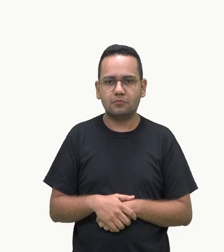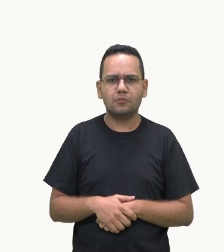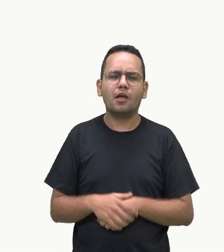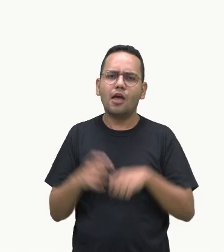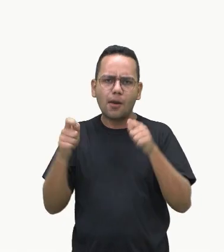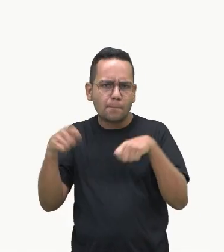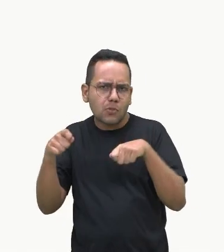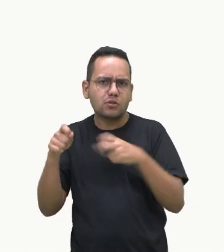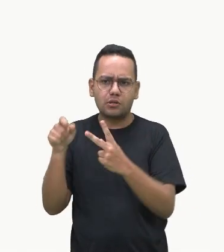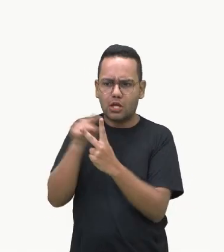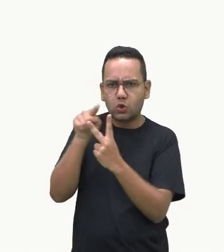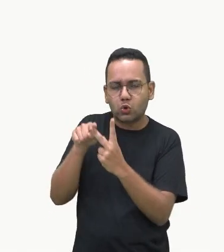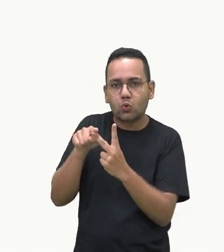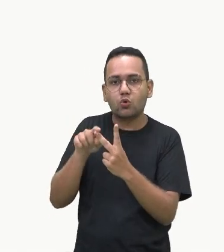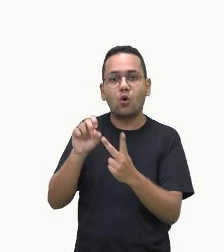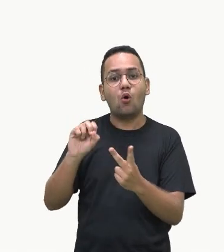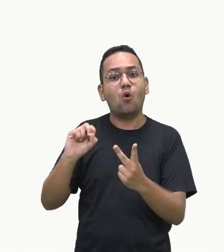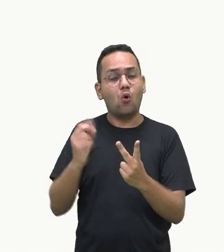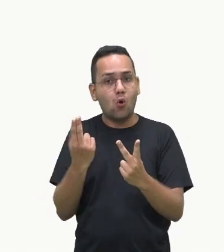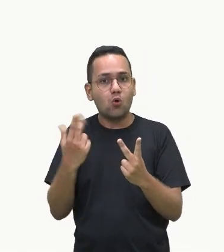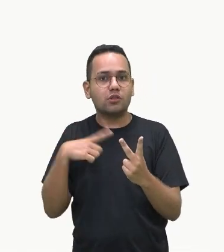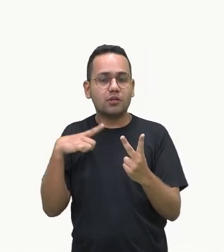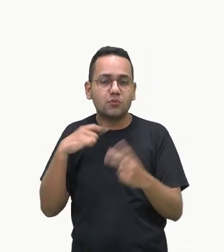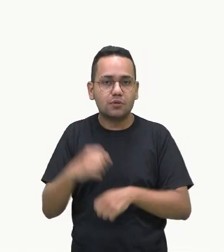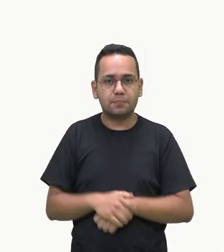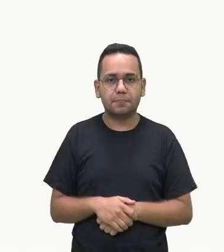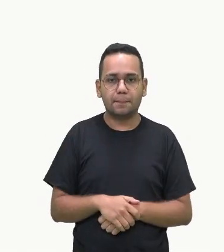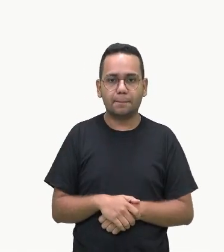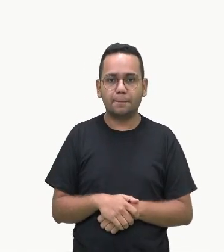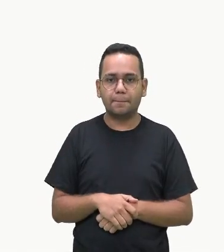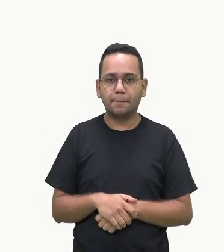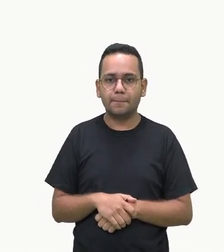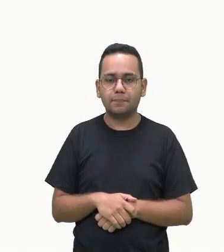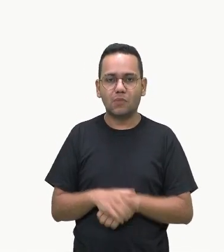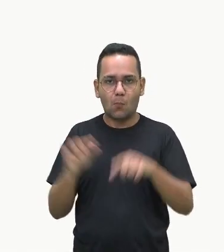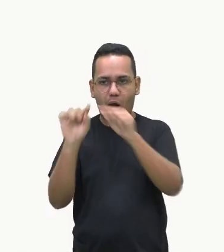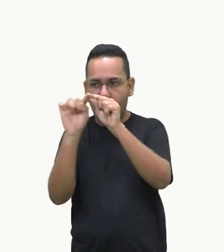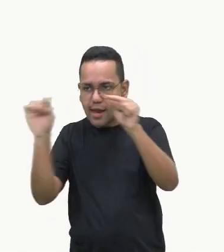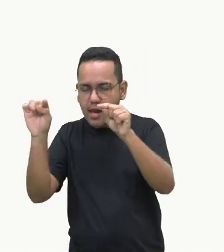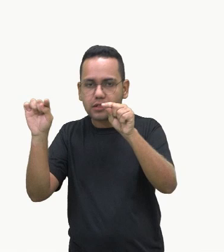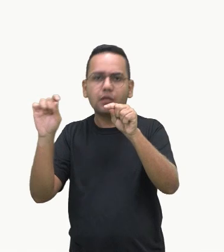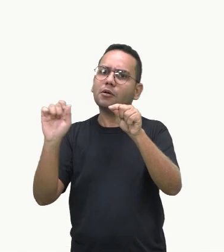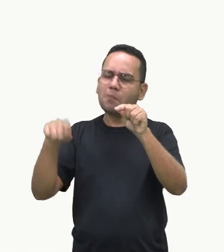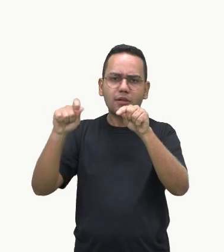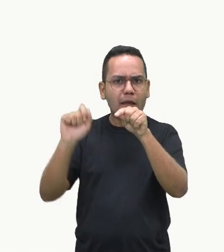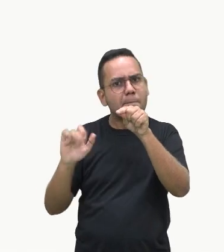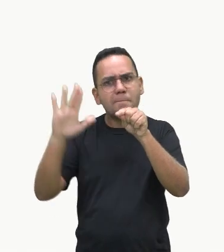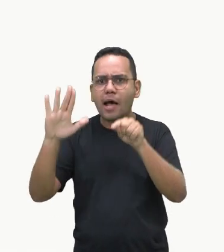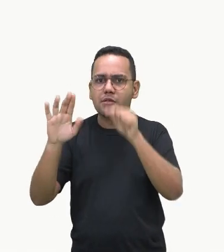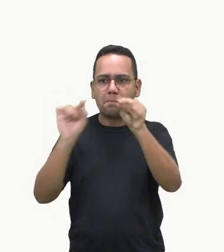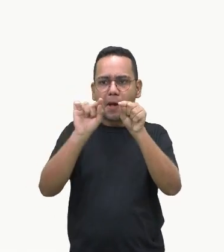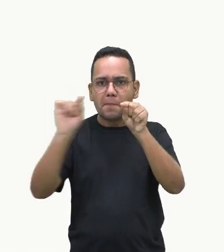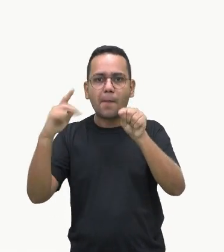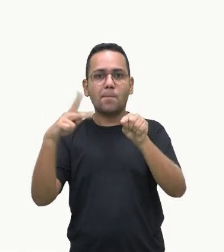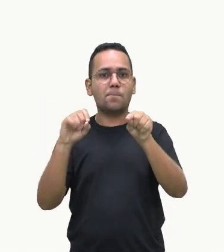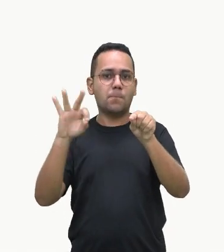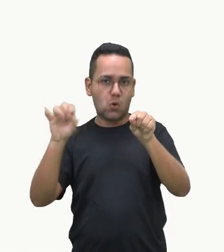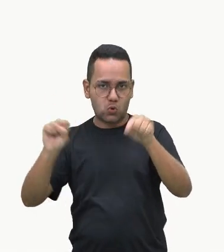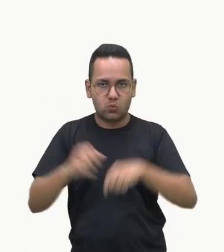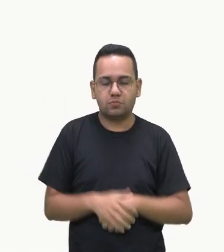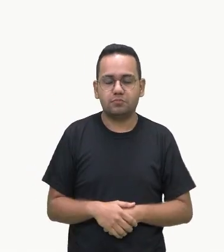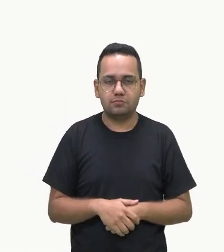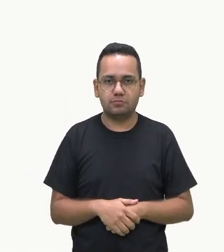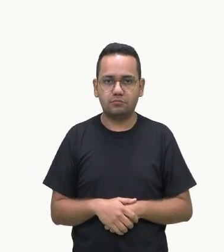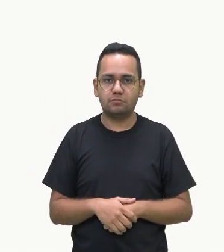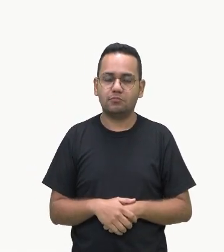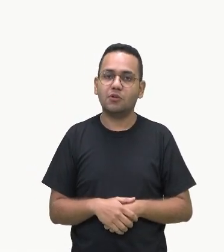2, mas sempre vai ter uma reta que vai tocar em mais de 2 pontos. Tudo bem? Então, faça sempre